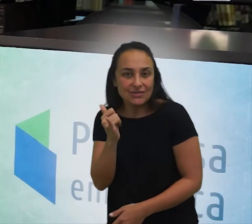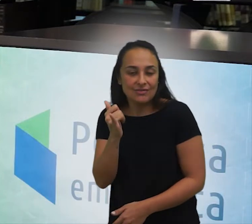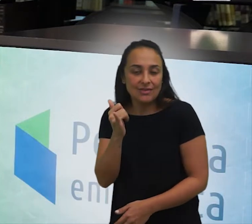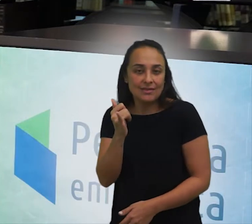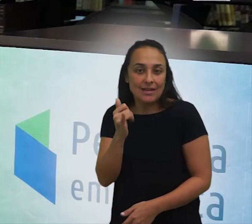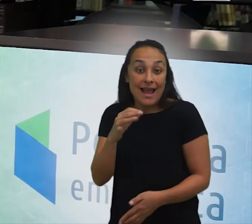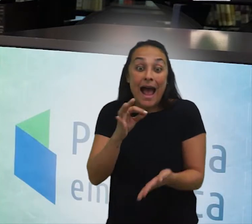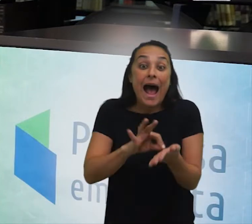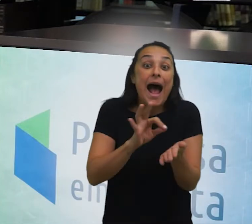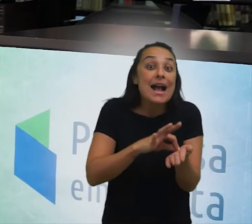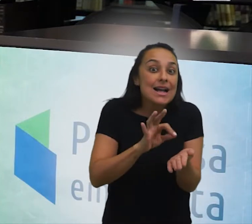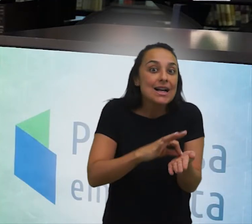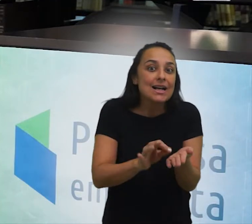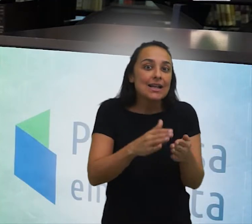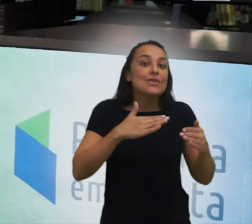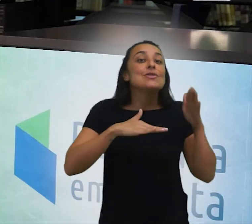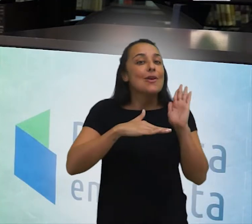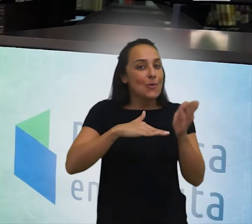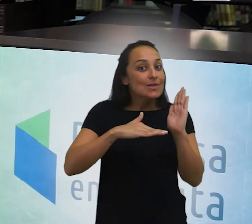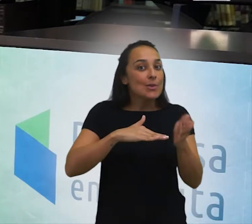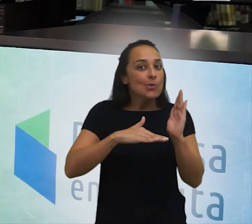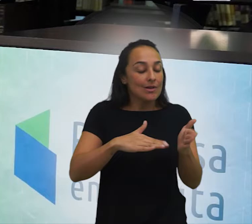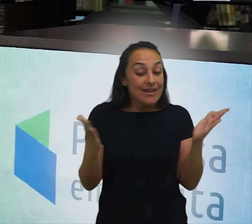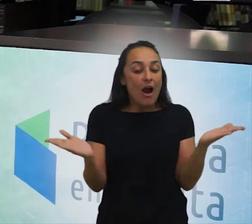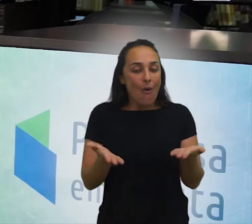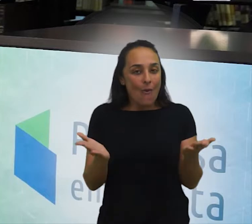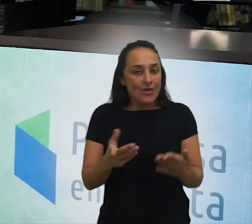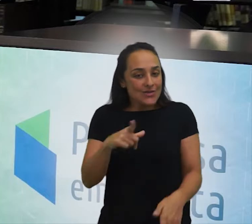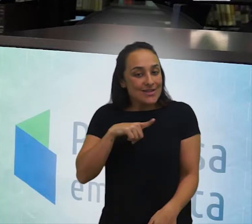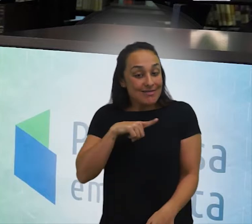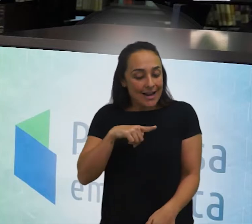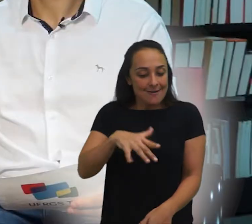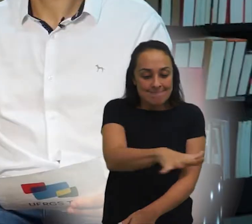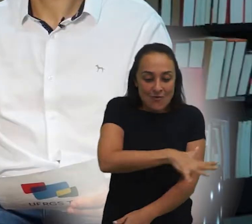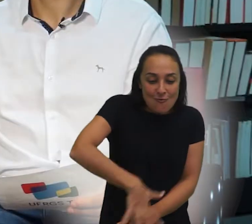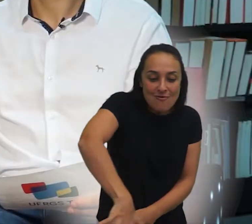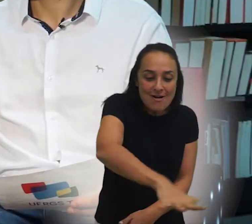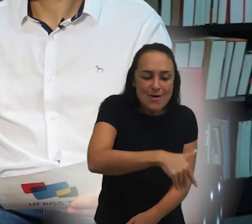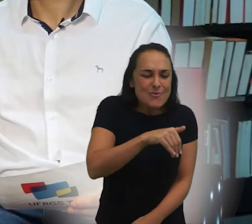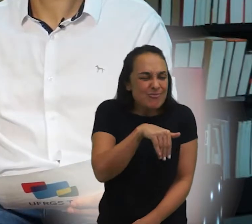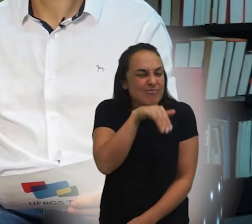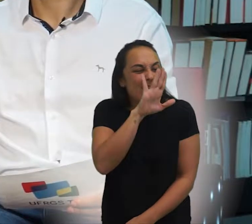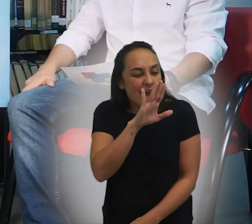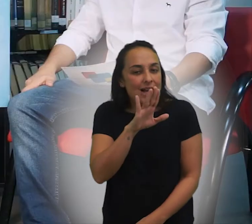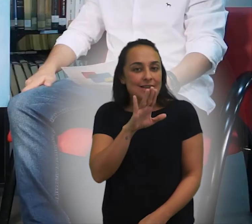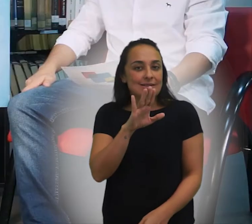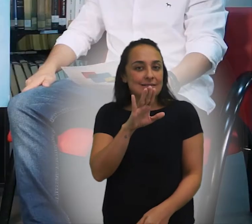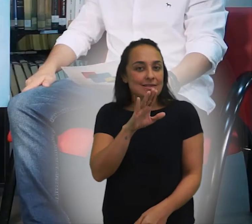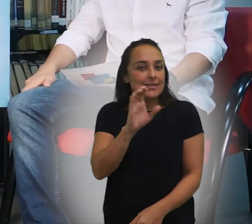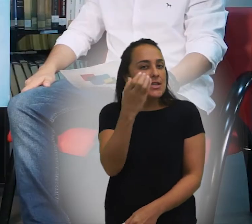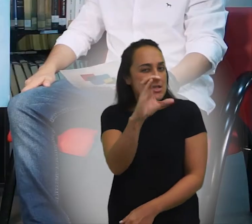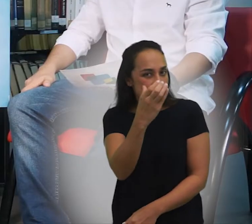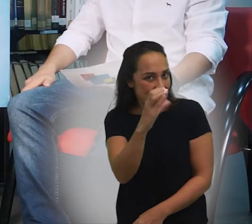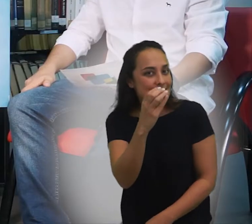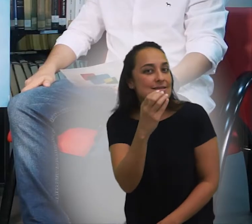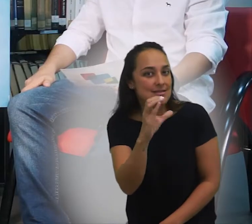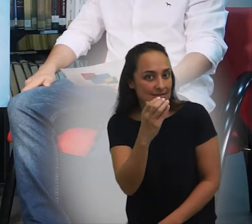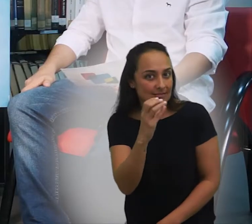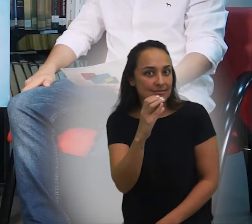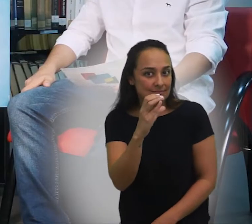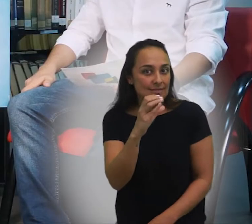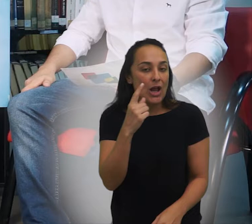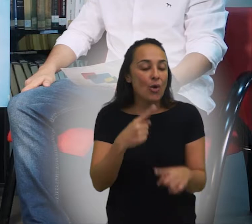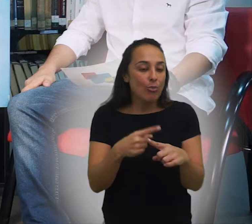mais instrumentalizada porque o próprio campo da arte se tornou muito mais científico no sentido de acúmulo e organização